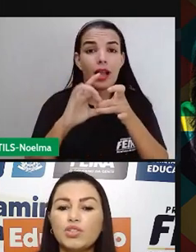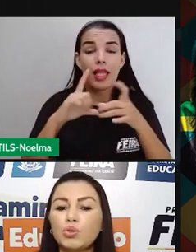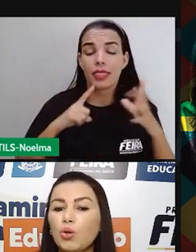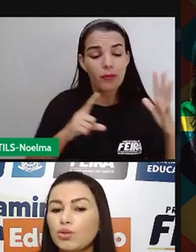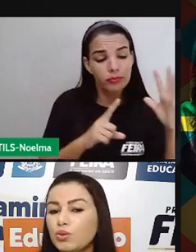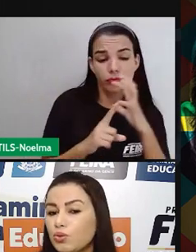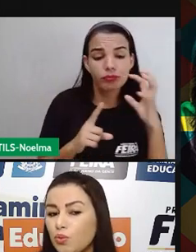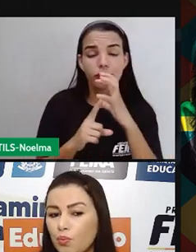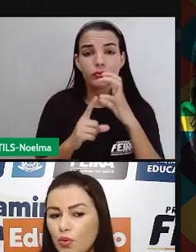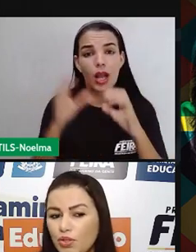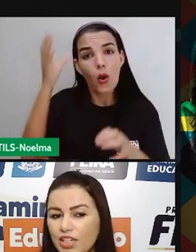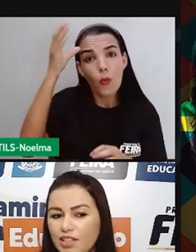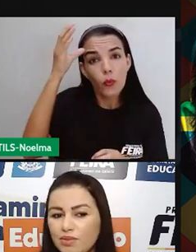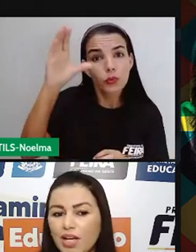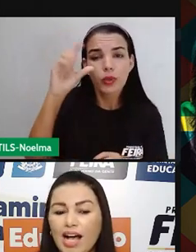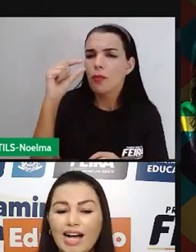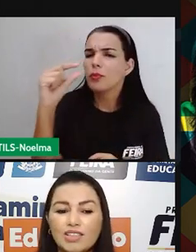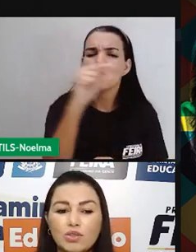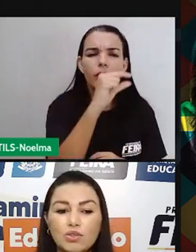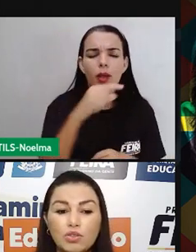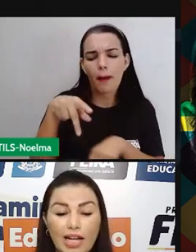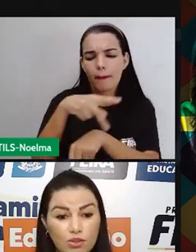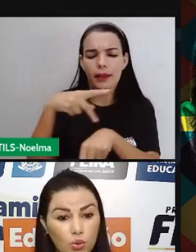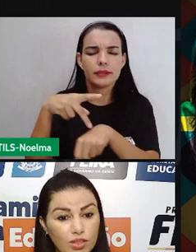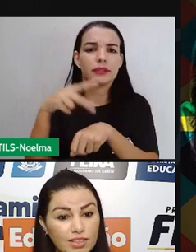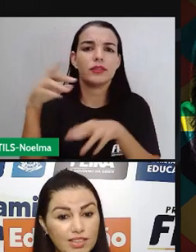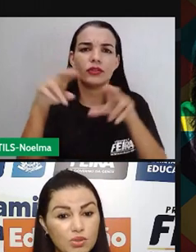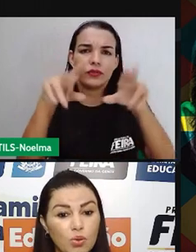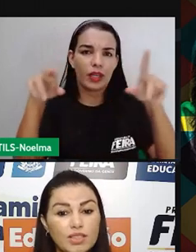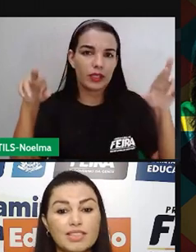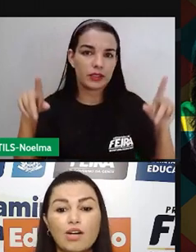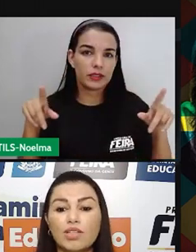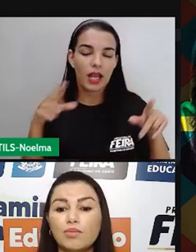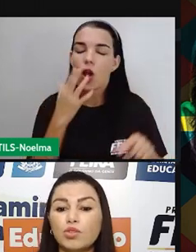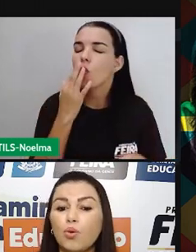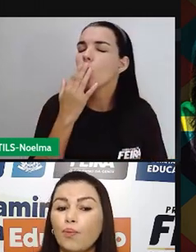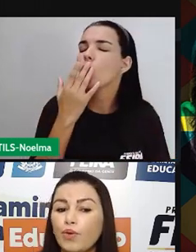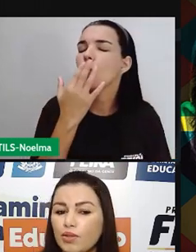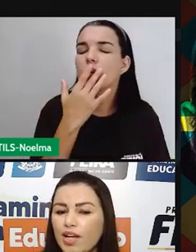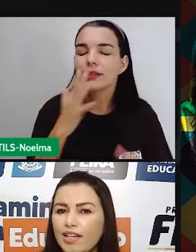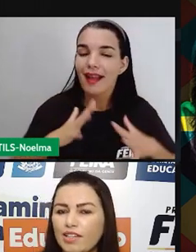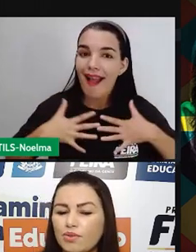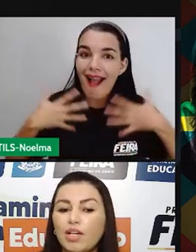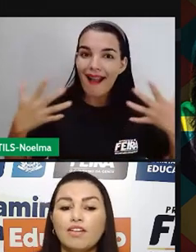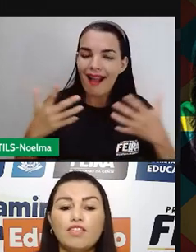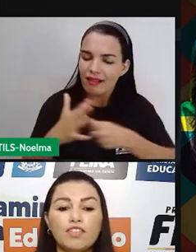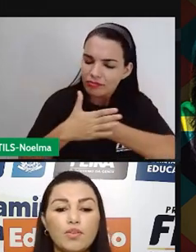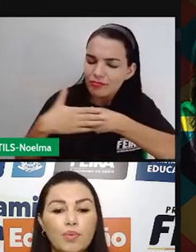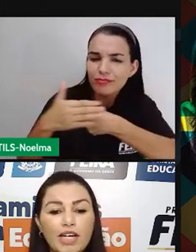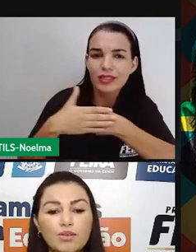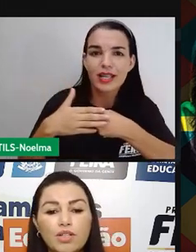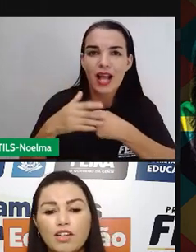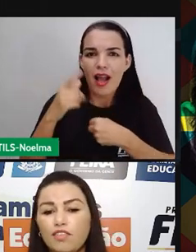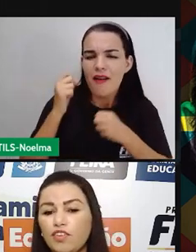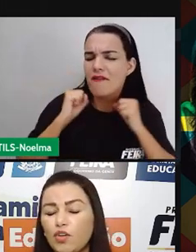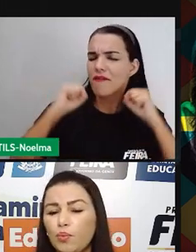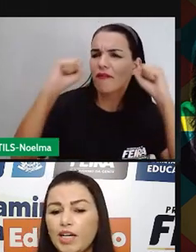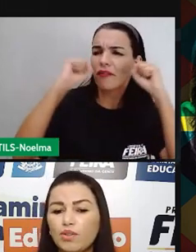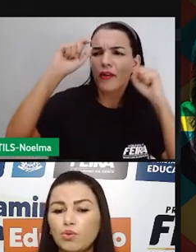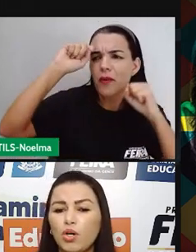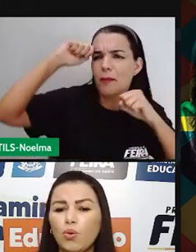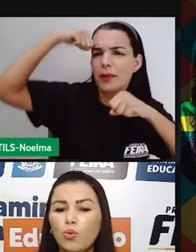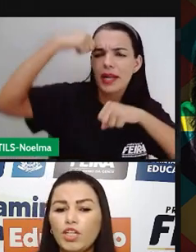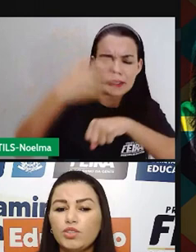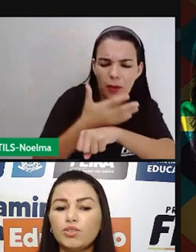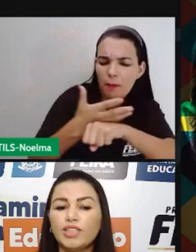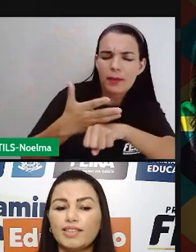culturas de todos um pouquinho. A todas as cores saudamos com muito carinho. Viva o preto, viva o